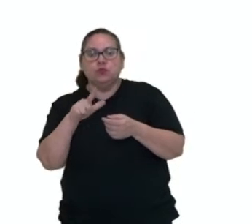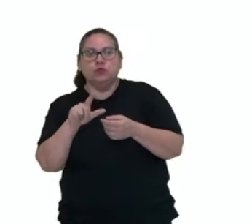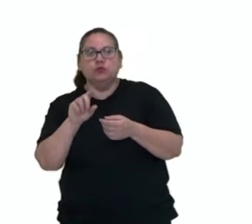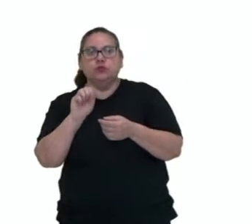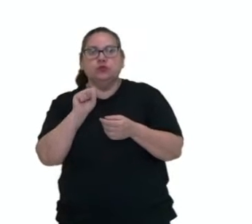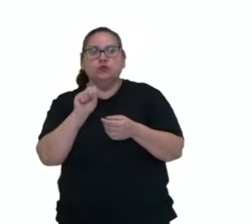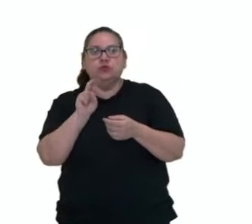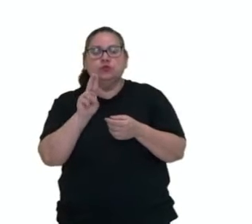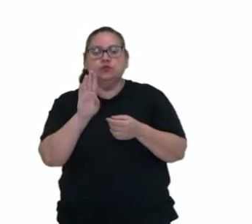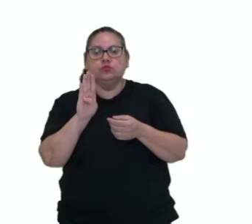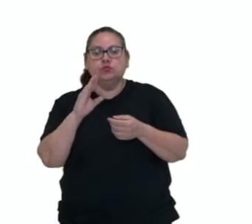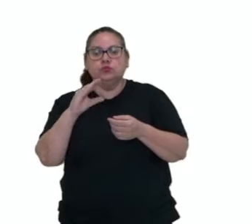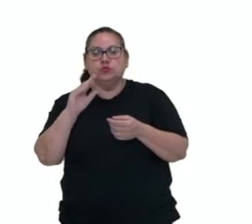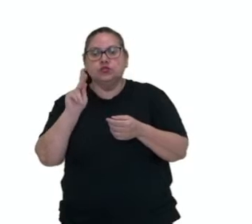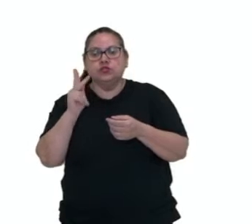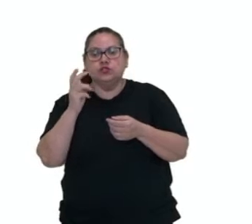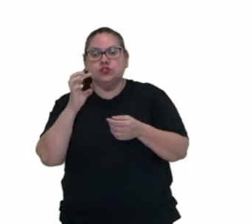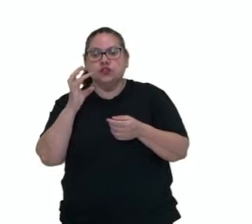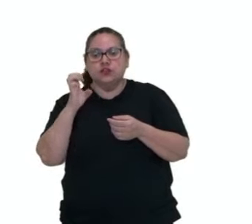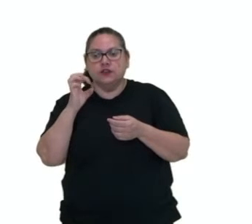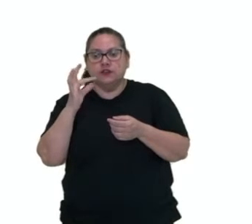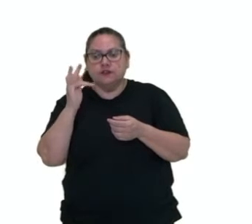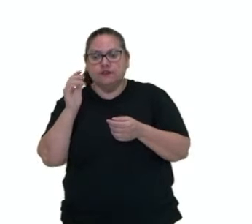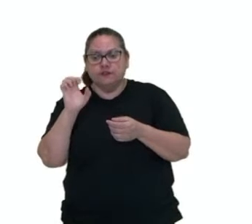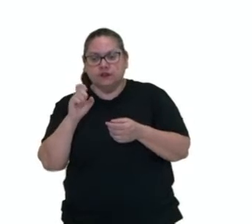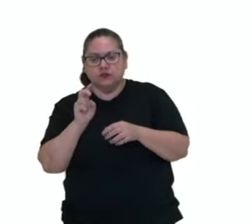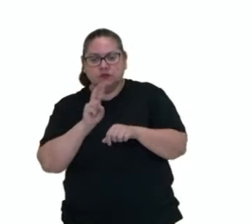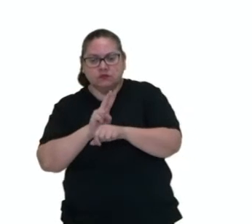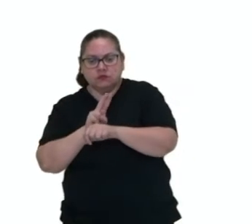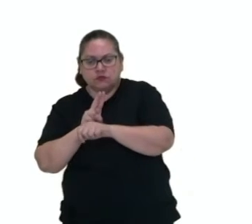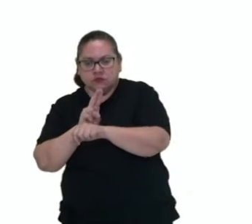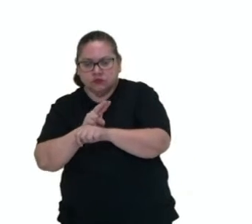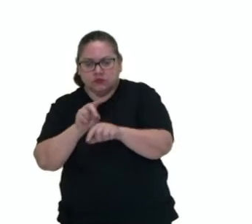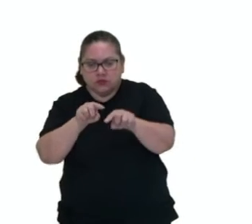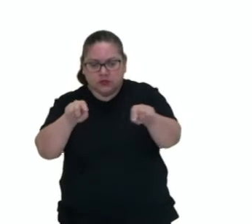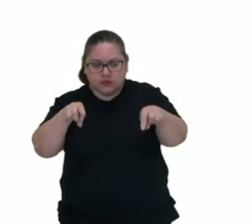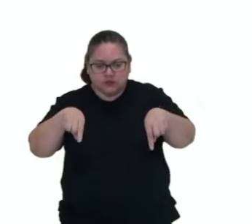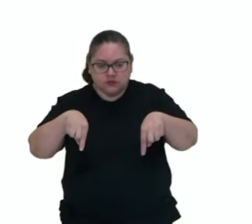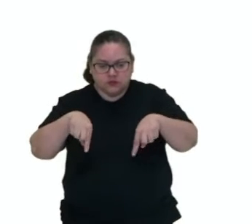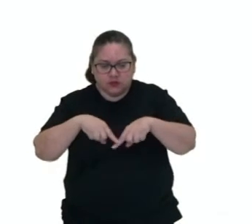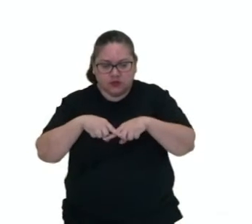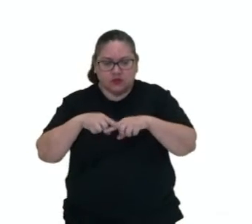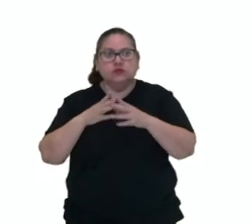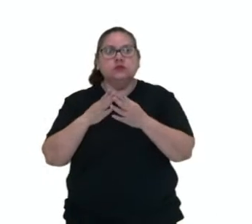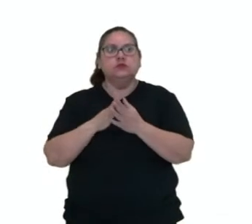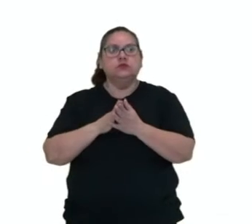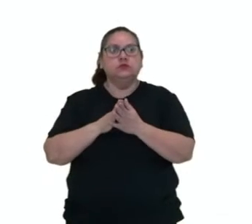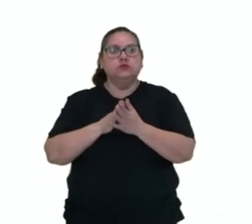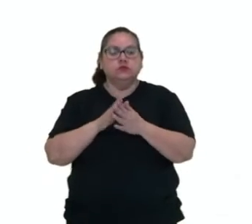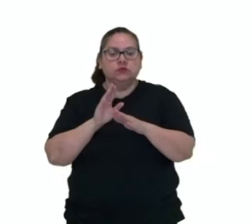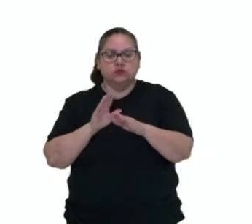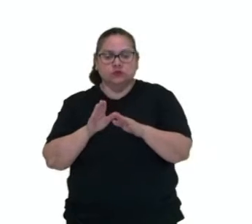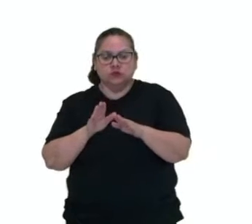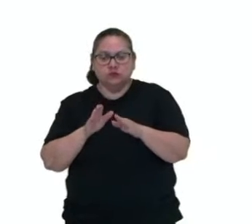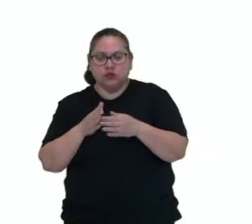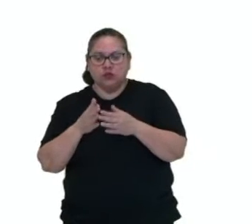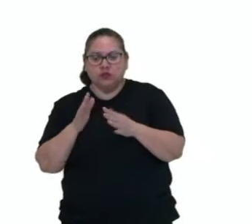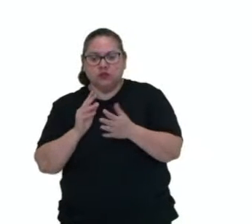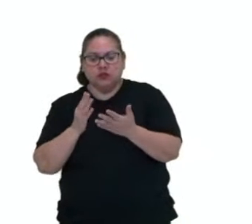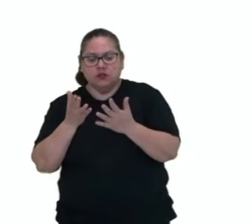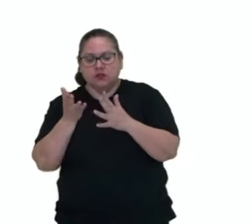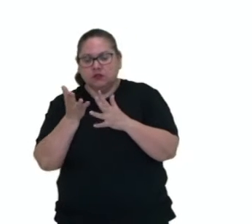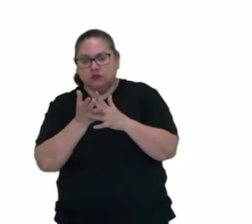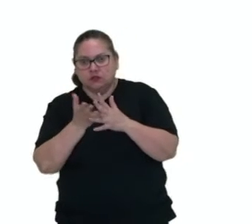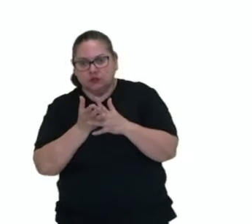Deverão zelar pela organização e conservação da sala de aula, atuando ali, né, nos intervalos e no final de